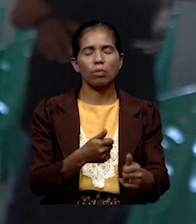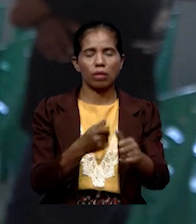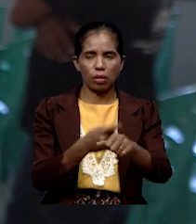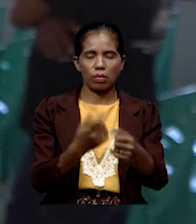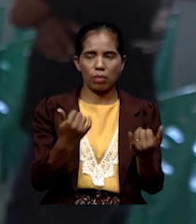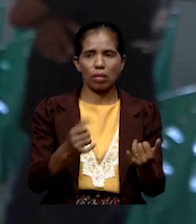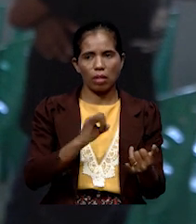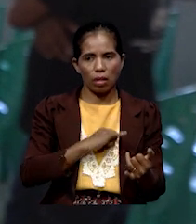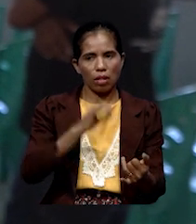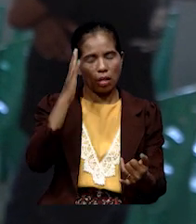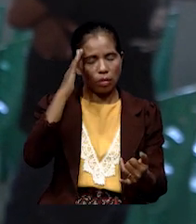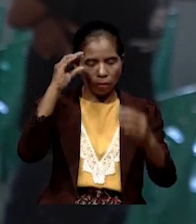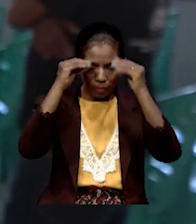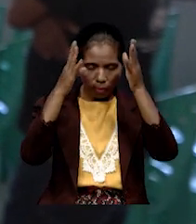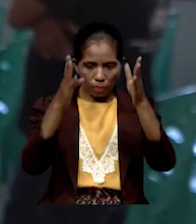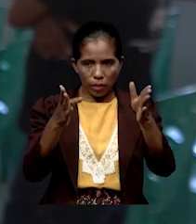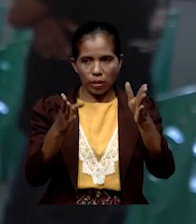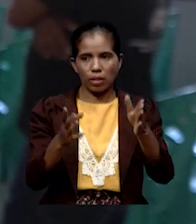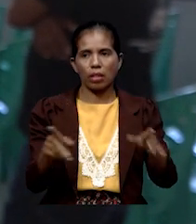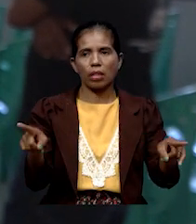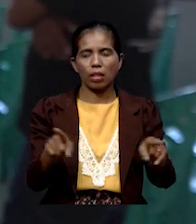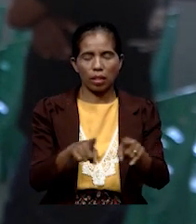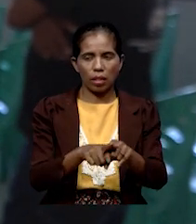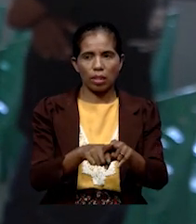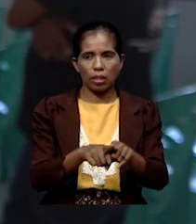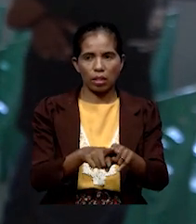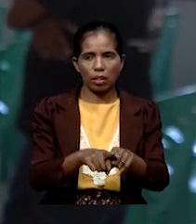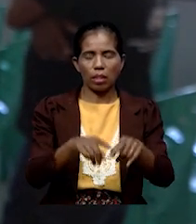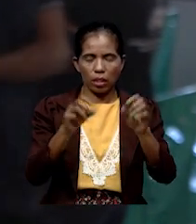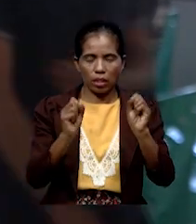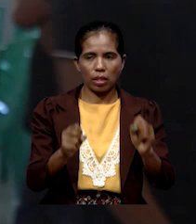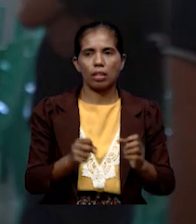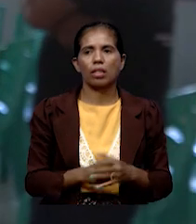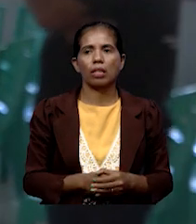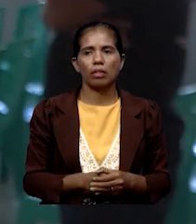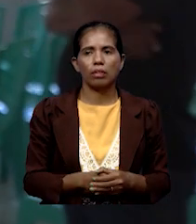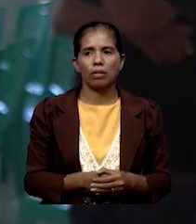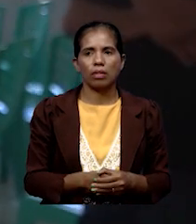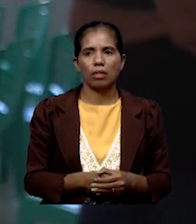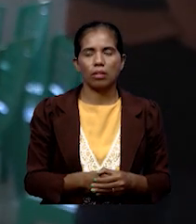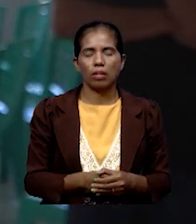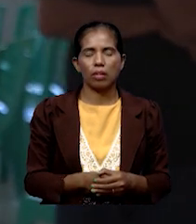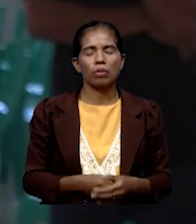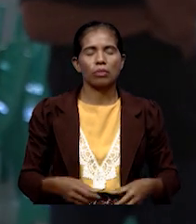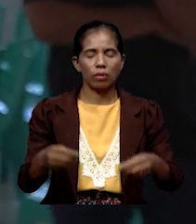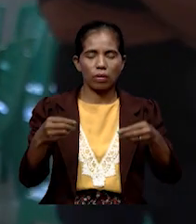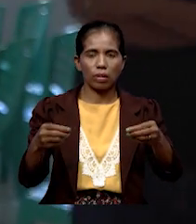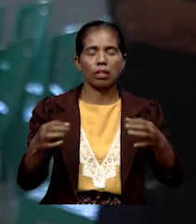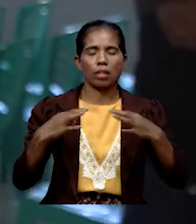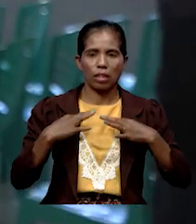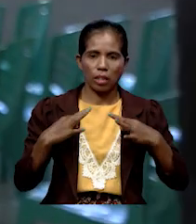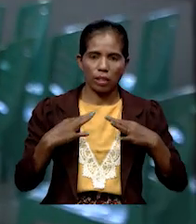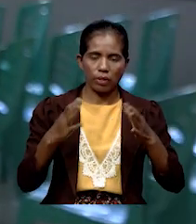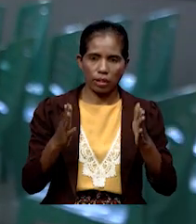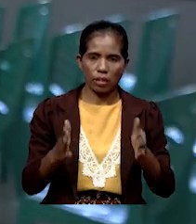noin, pa mistri sira nebe makanesa formando ou tuire nesa be frequentado ona yebe ensino